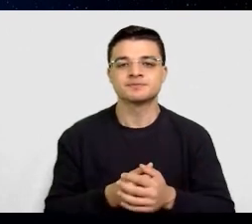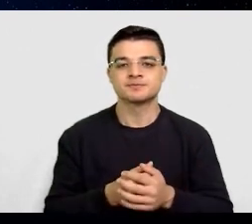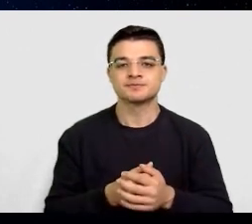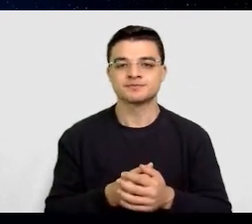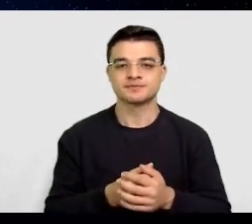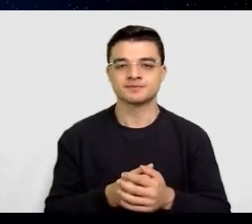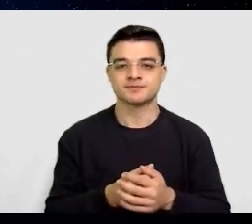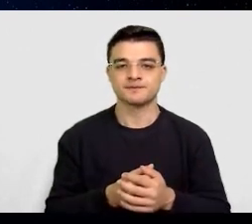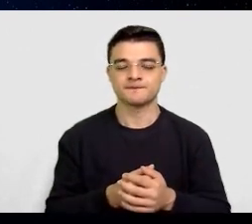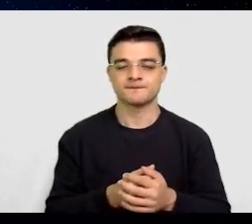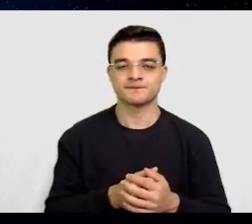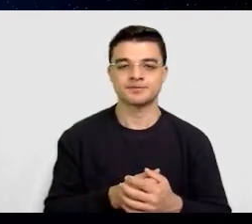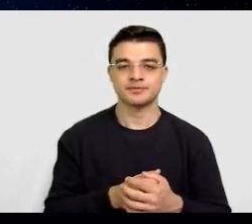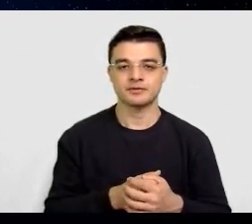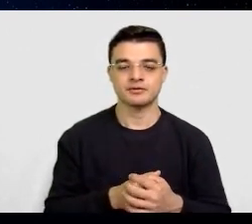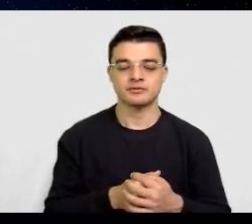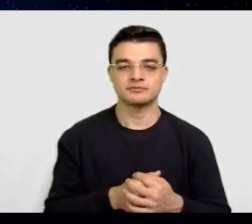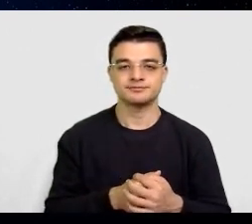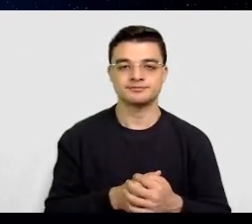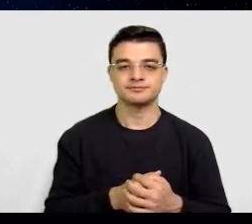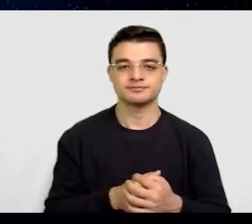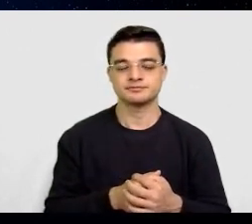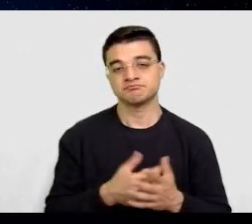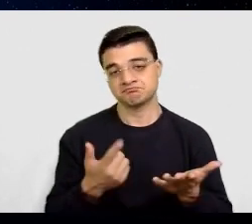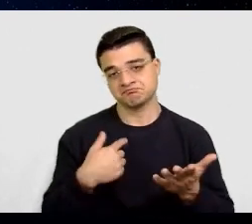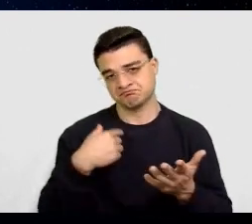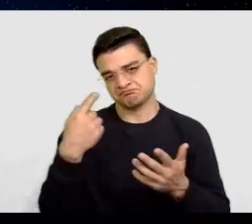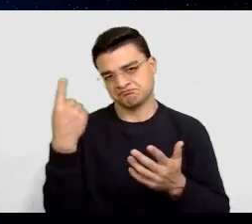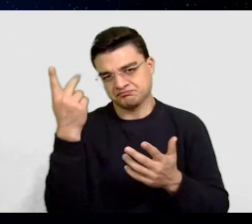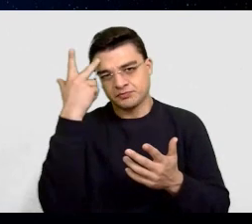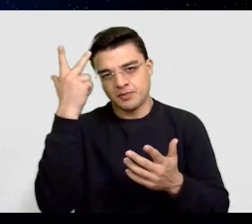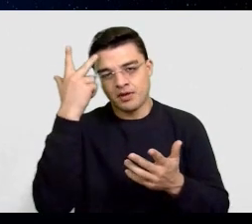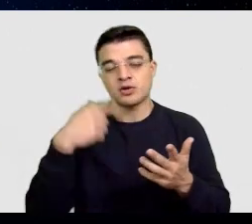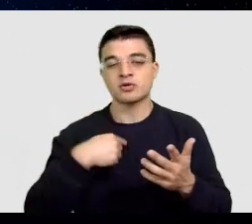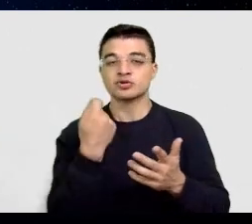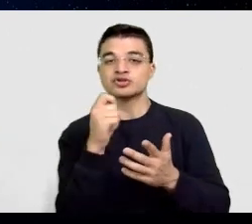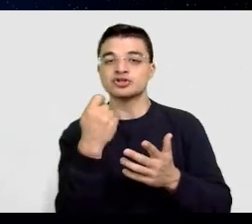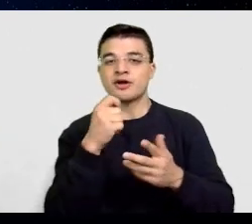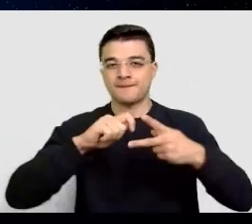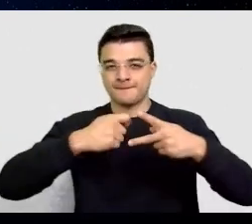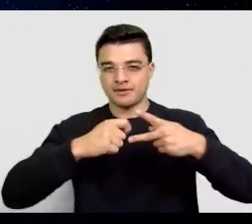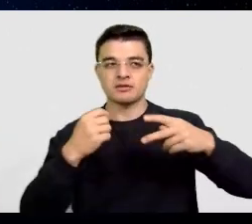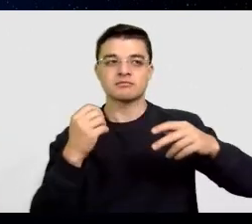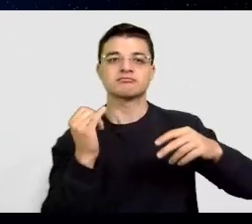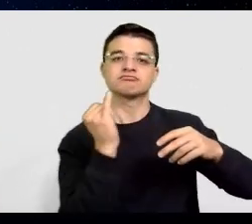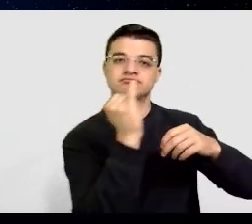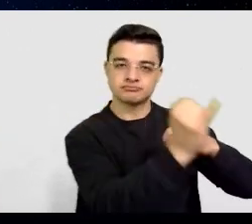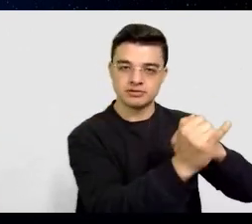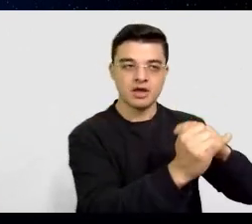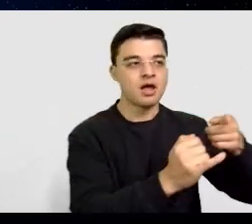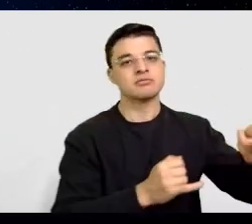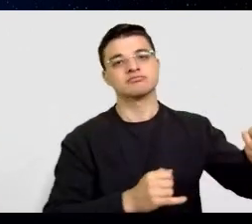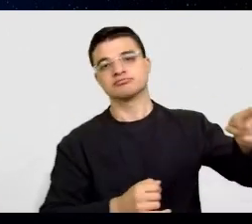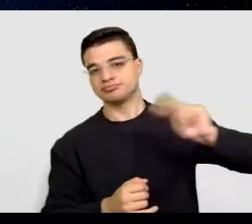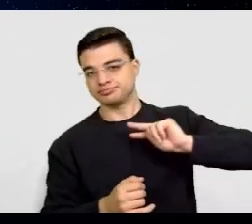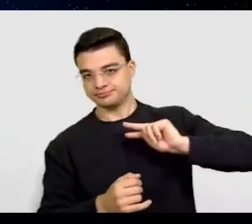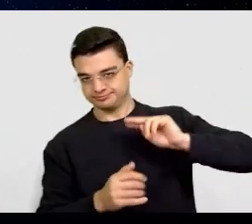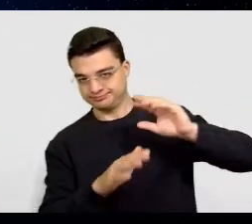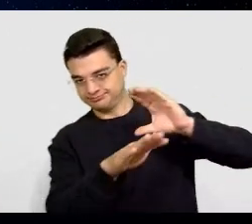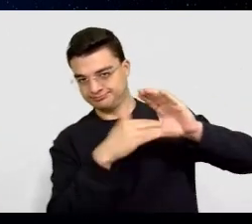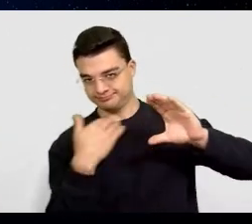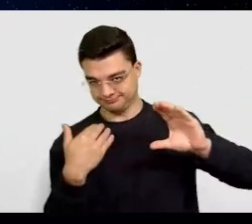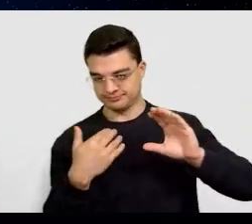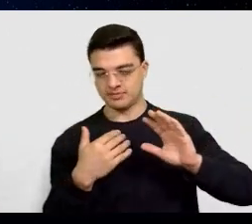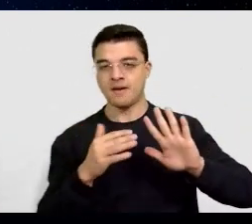ali numa transação Pix, que o normal, eu quero transferir dinheiro, eu passo a chave Pix, né, e transfiro o recurso. Mas nesses casos de